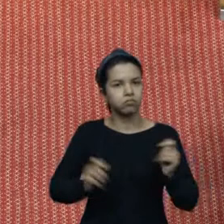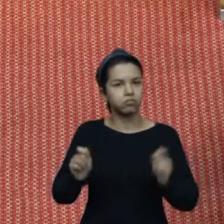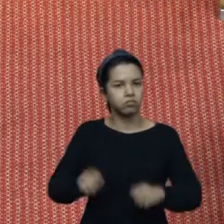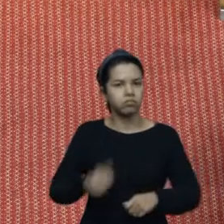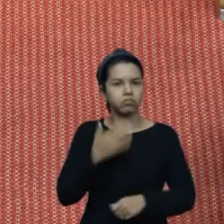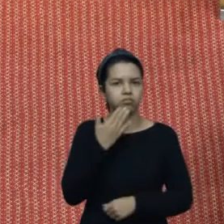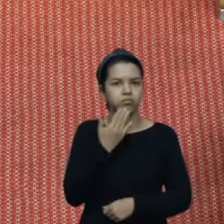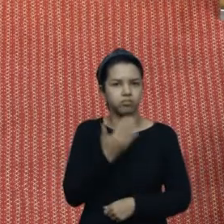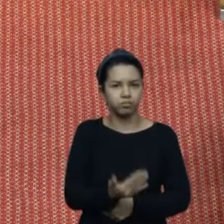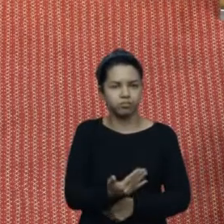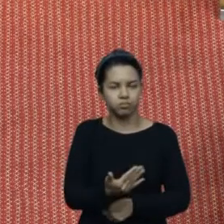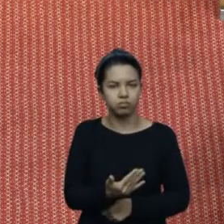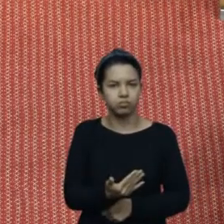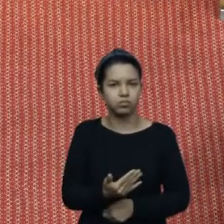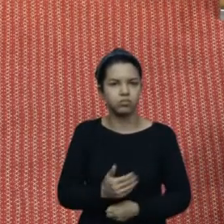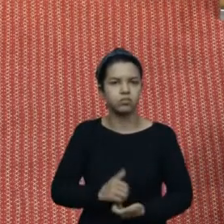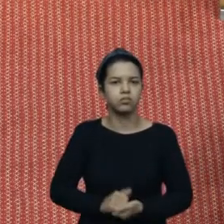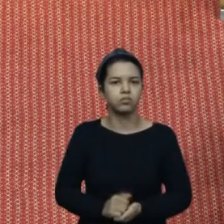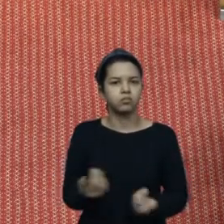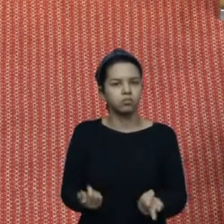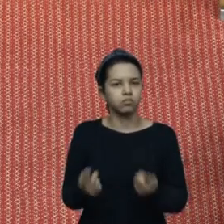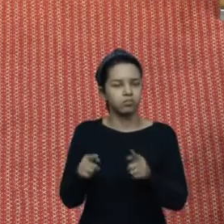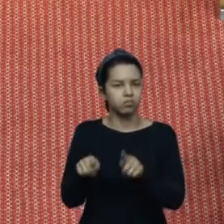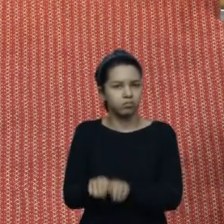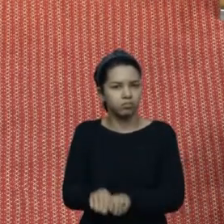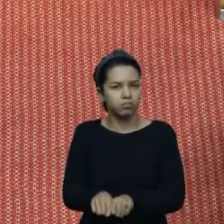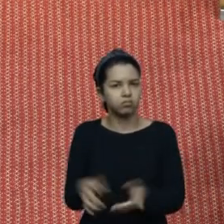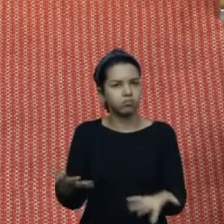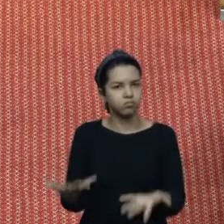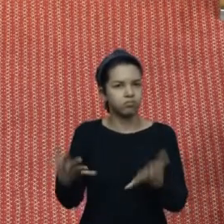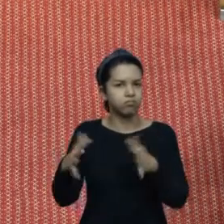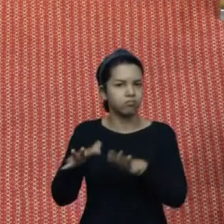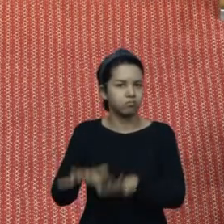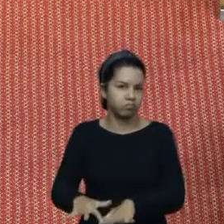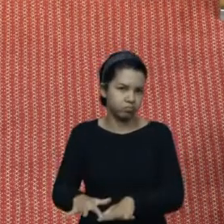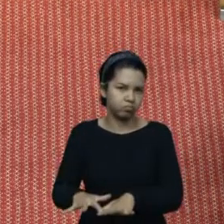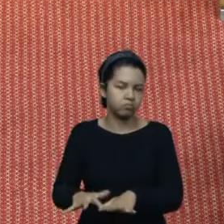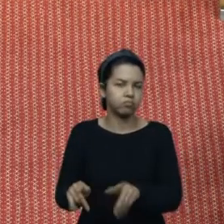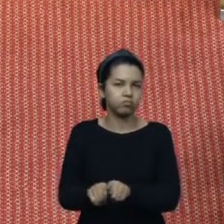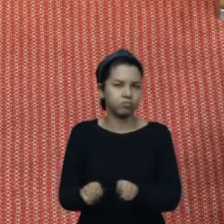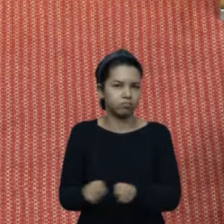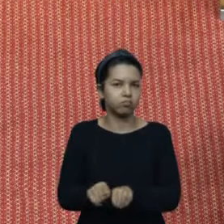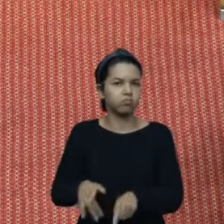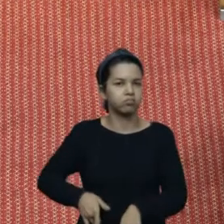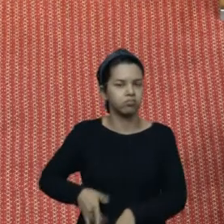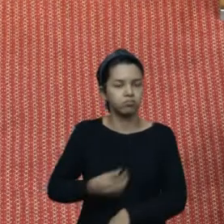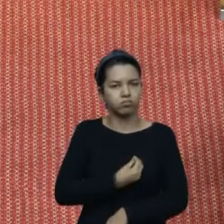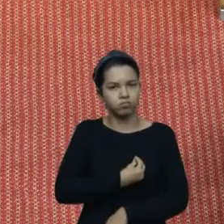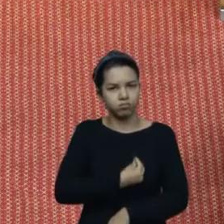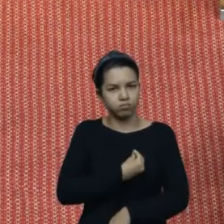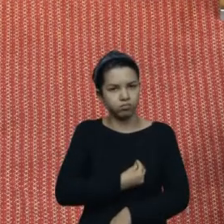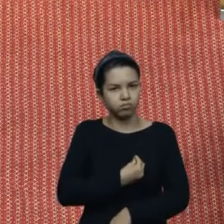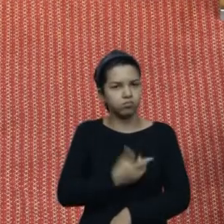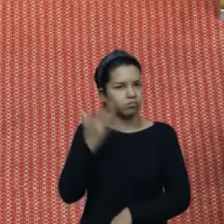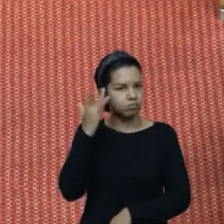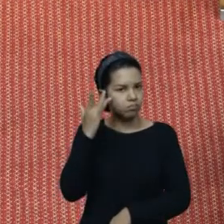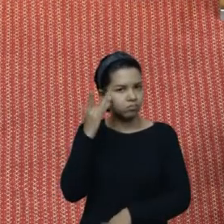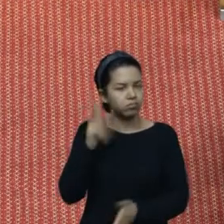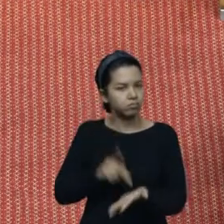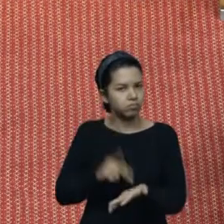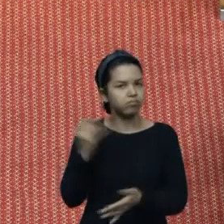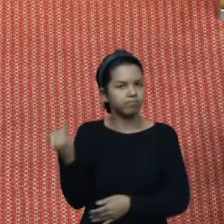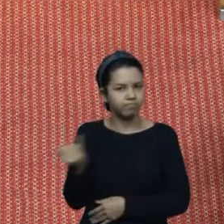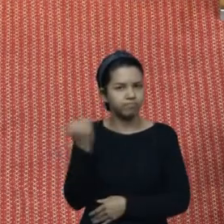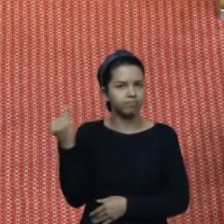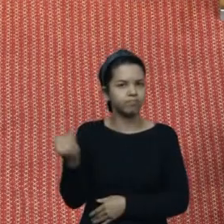solicitar essa parceria e essa inclusão, né, da Renal Vida, que eu acho que realmente é extremamente importante,